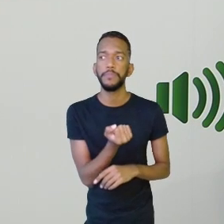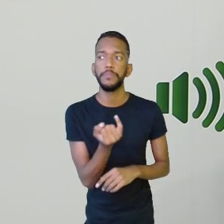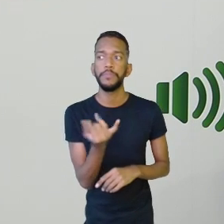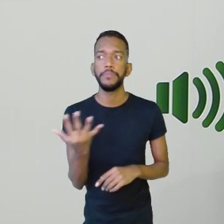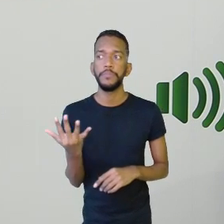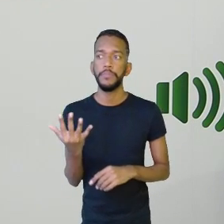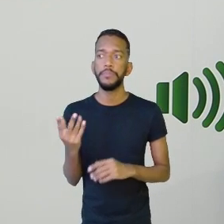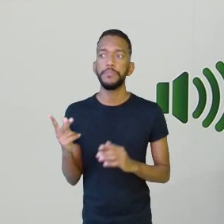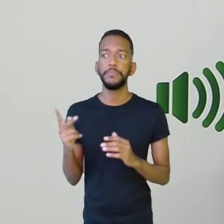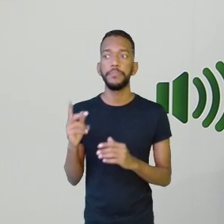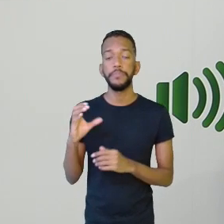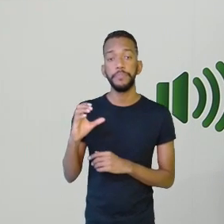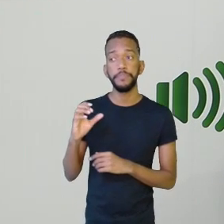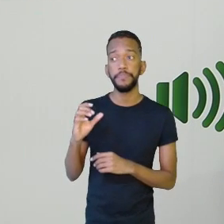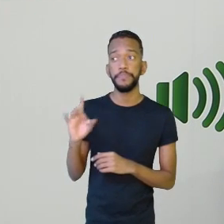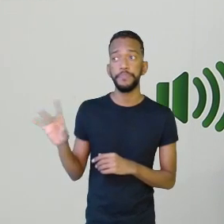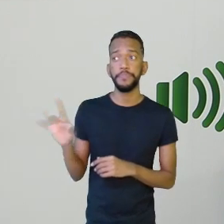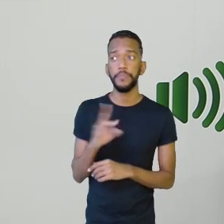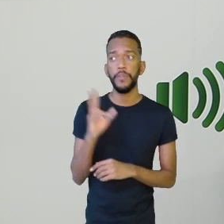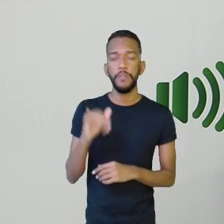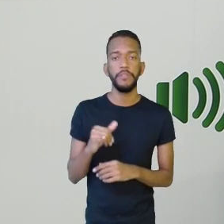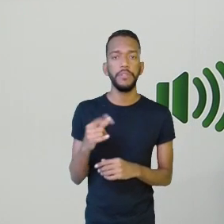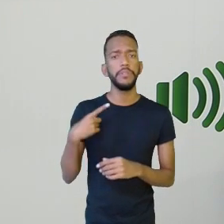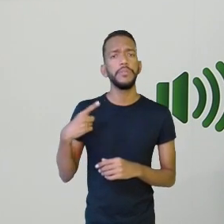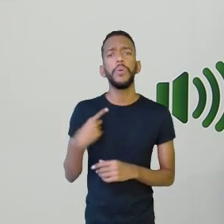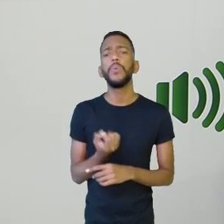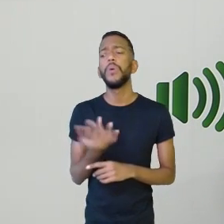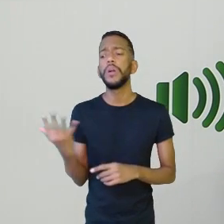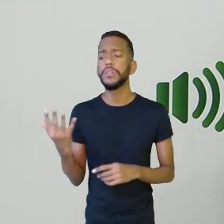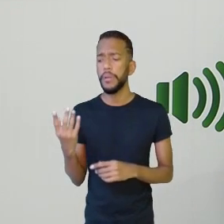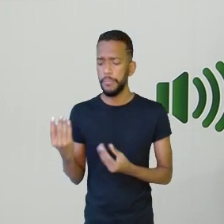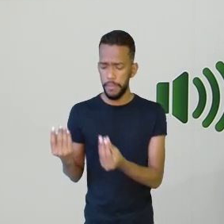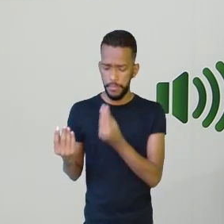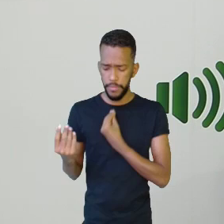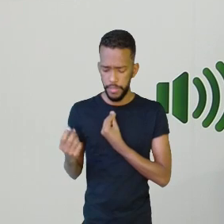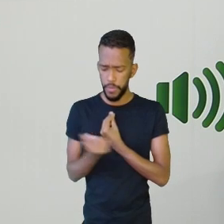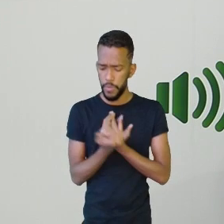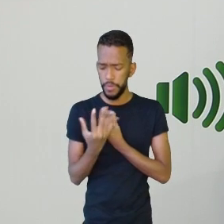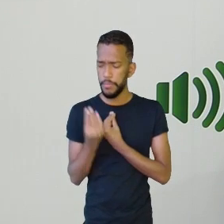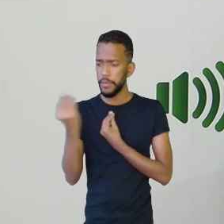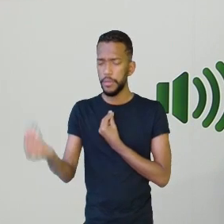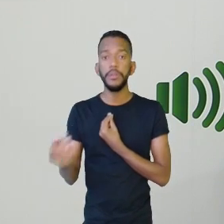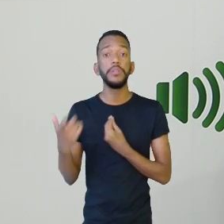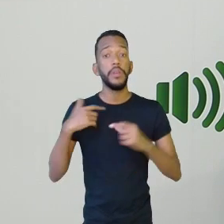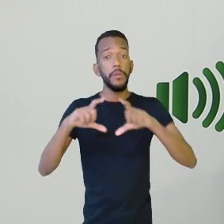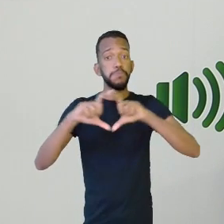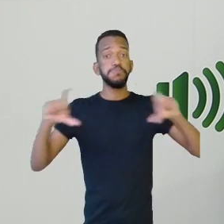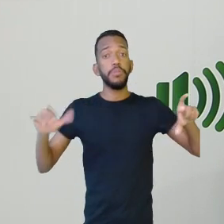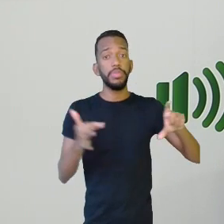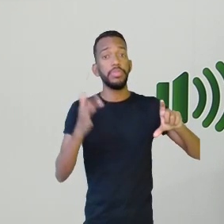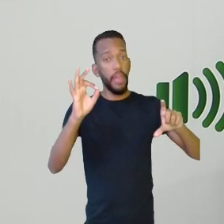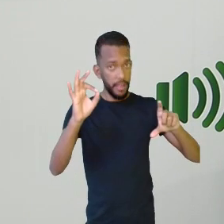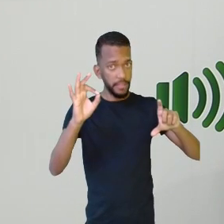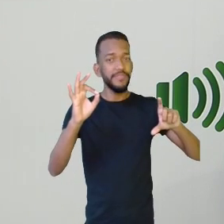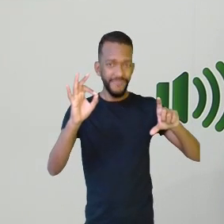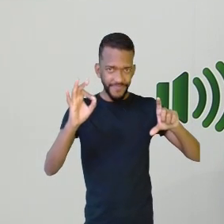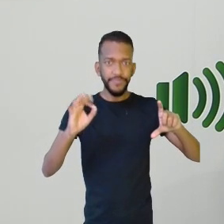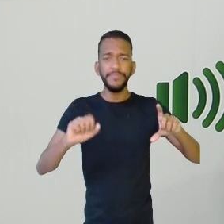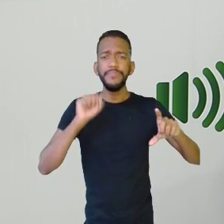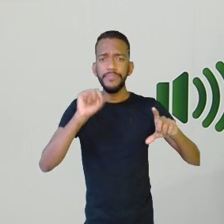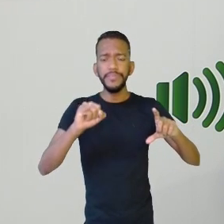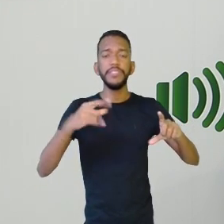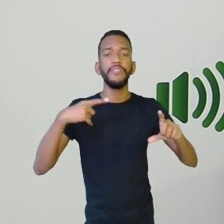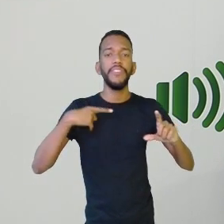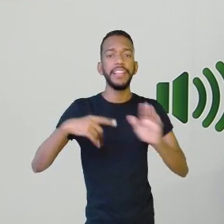do chocolate cada um vai ficar? Quantas partes o meu chocolate tem? 10, não é? Então,